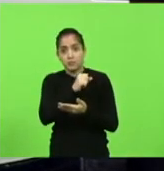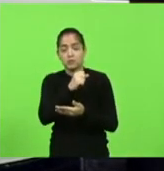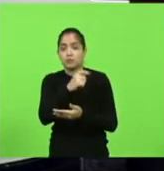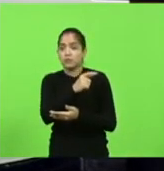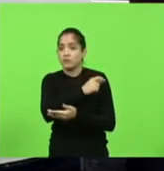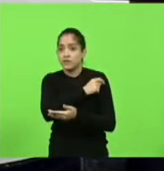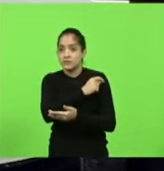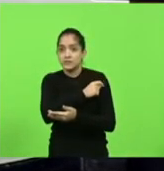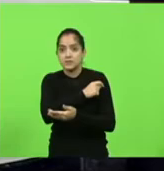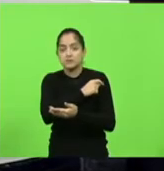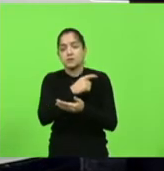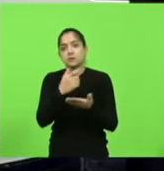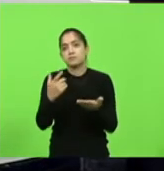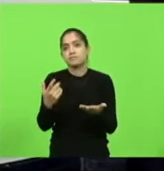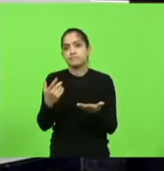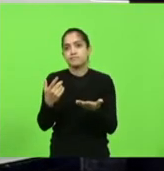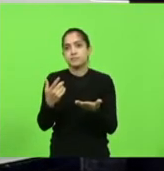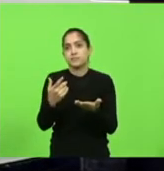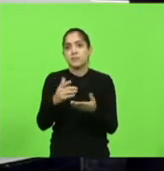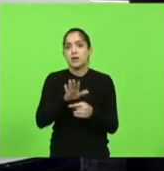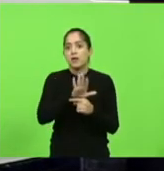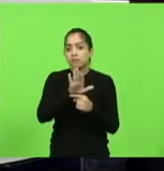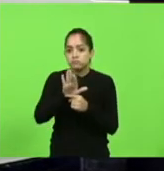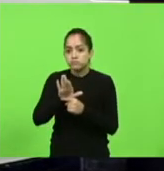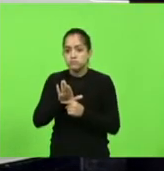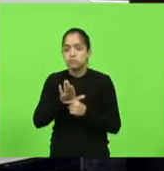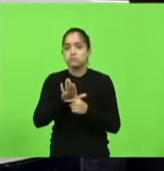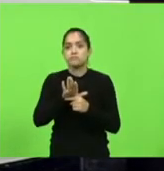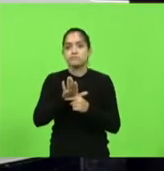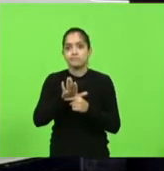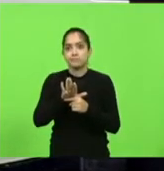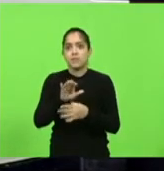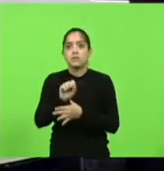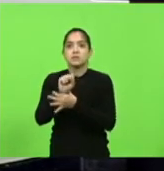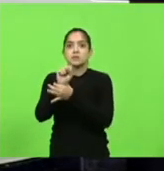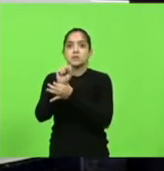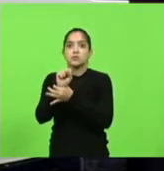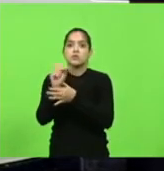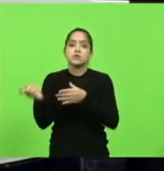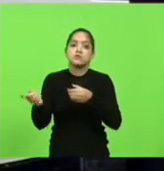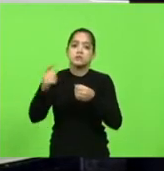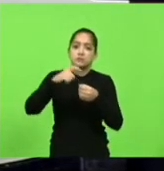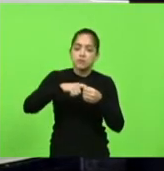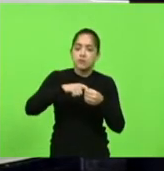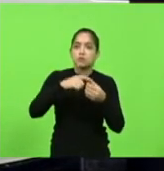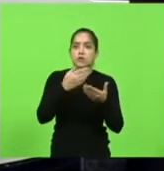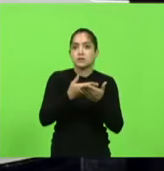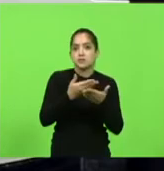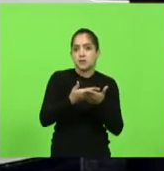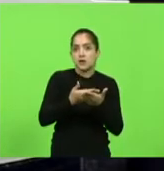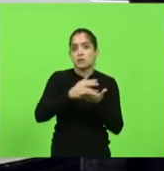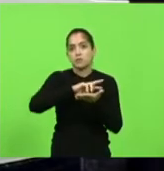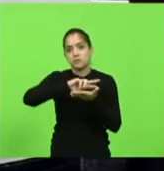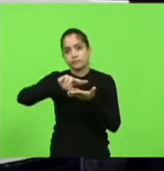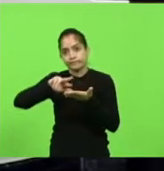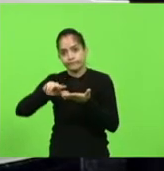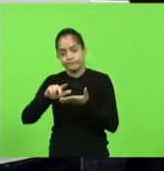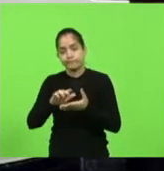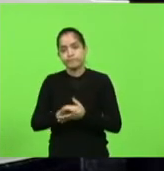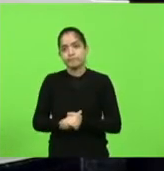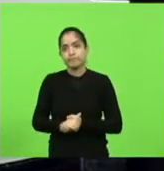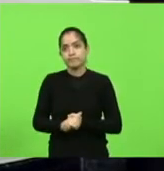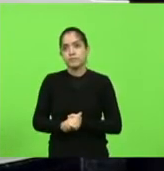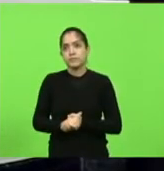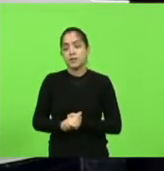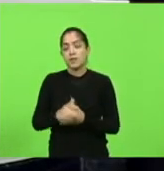possível para que nós possamos, então, ter todas as atividades voltando ao normal. A